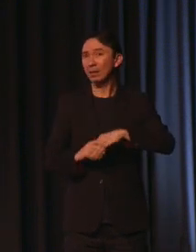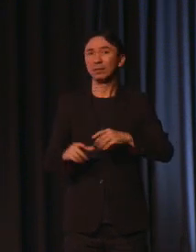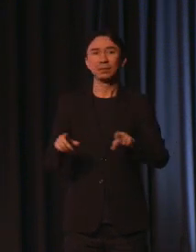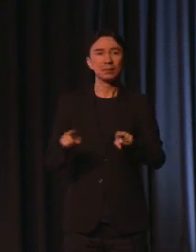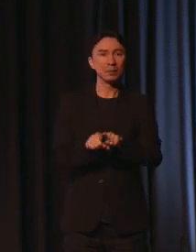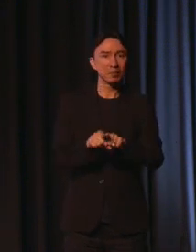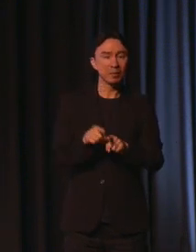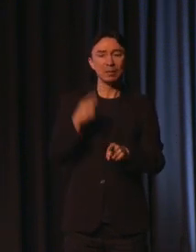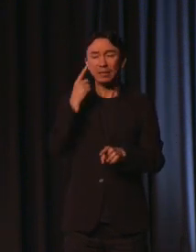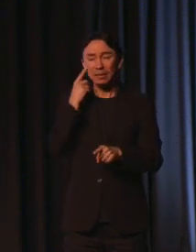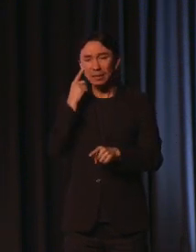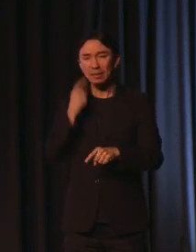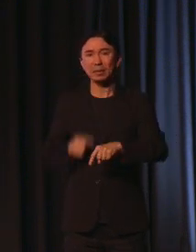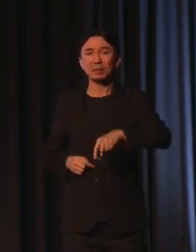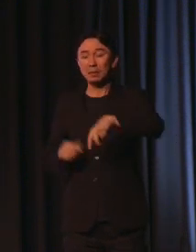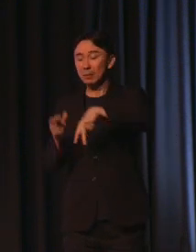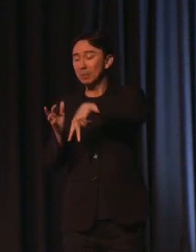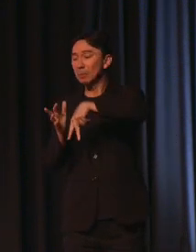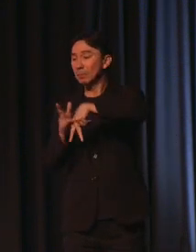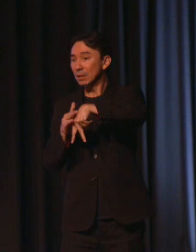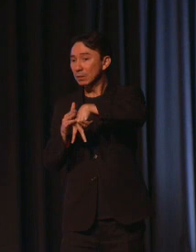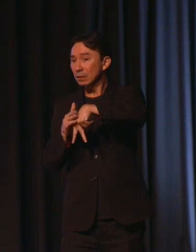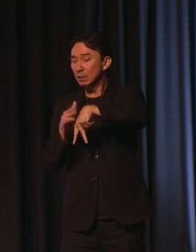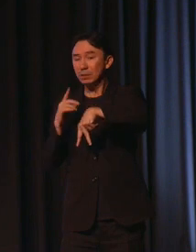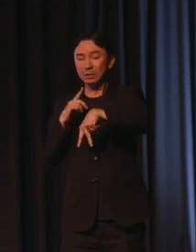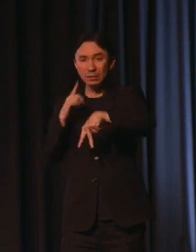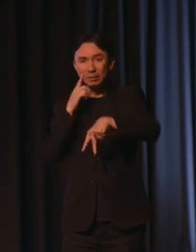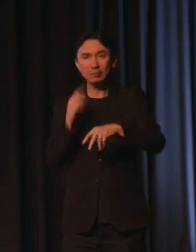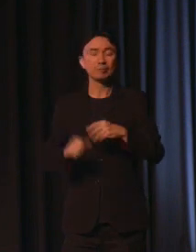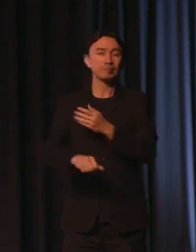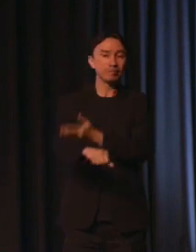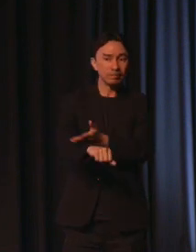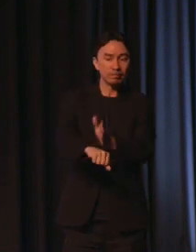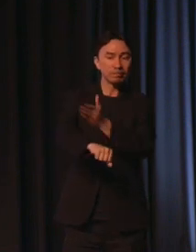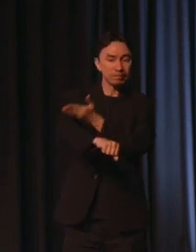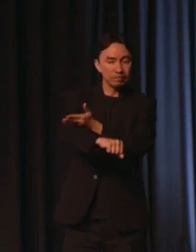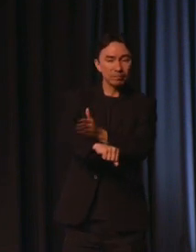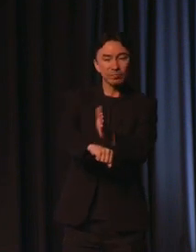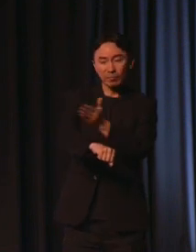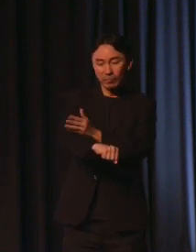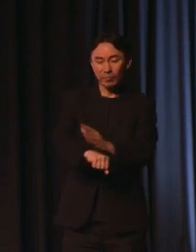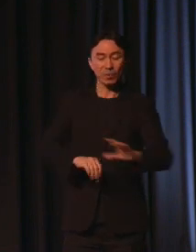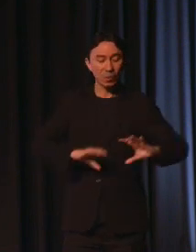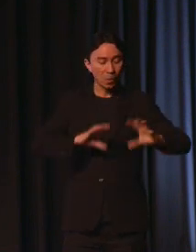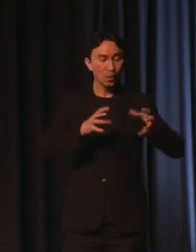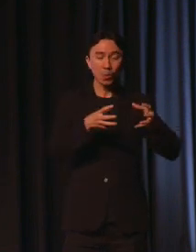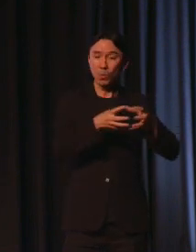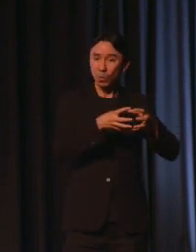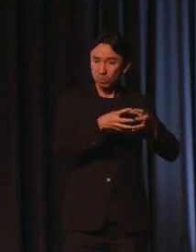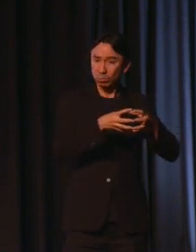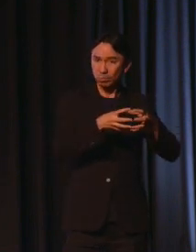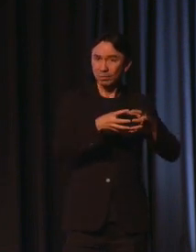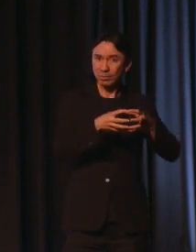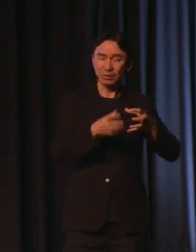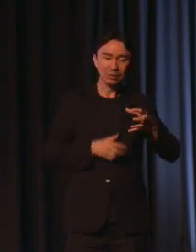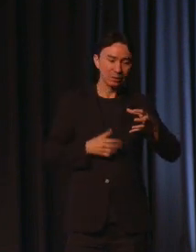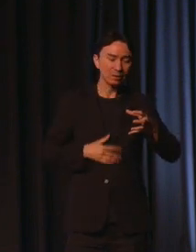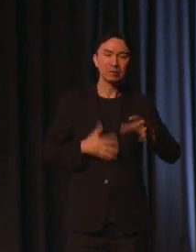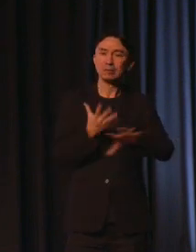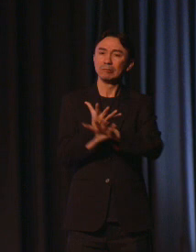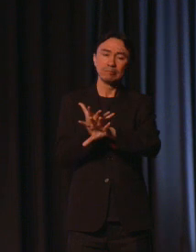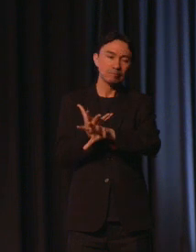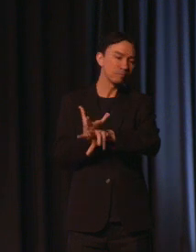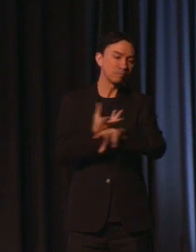veio também, foi possível por conta desse acórdão também, equipe multiprofissionais, a formação dessas equipes,